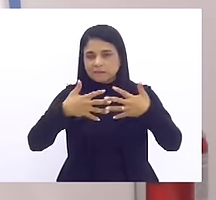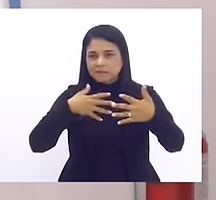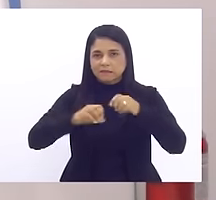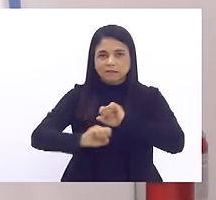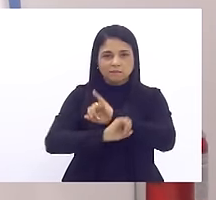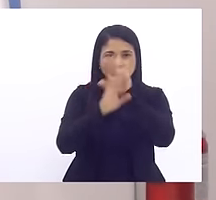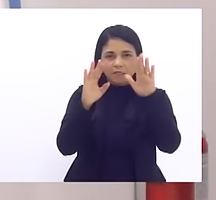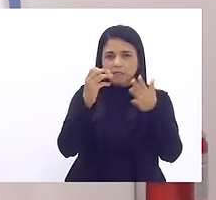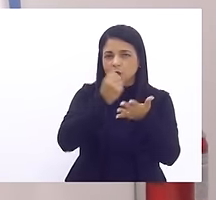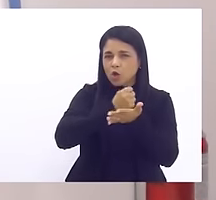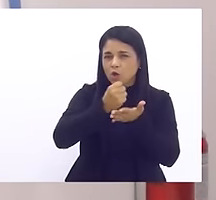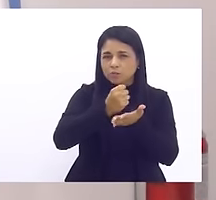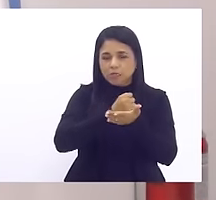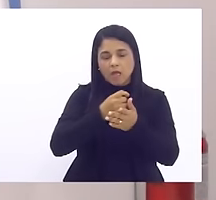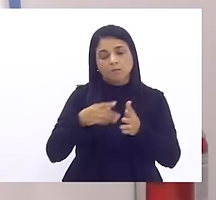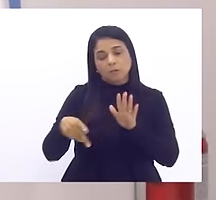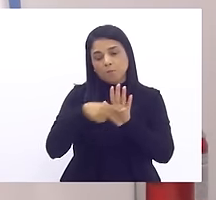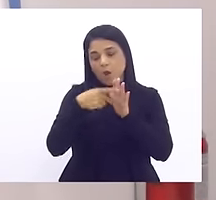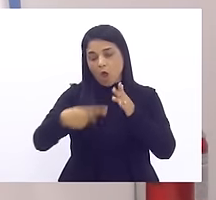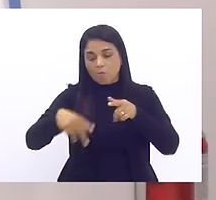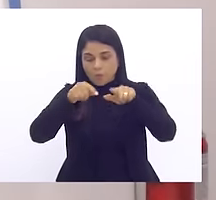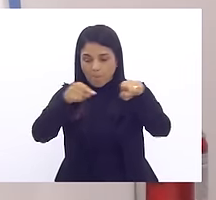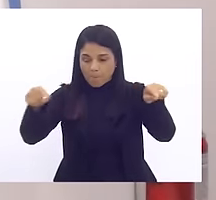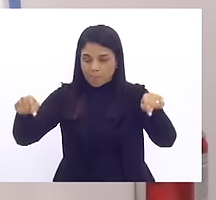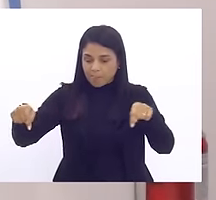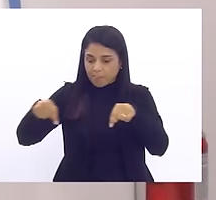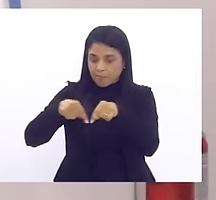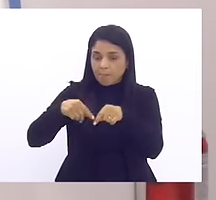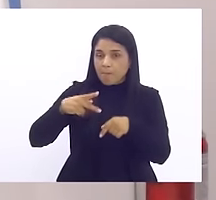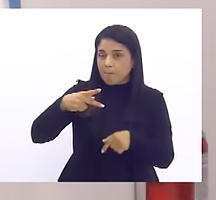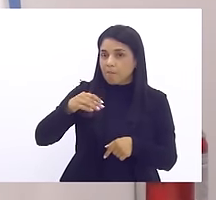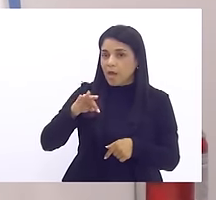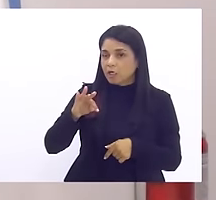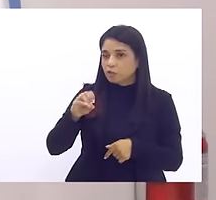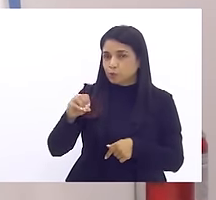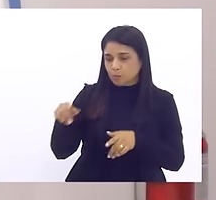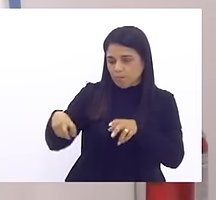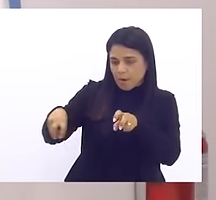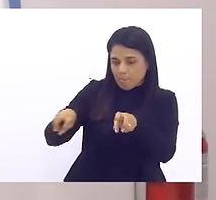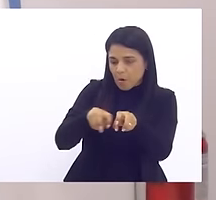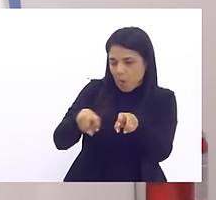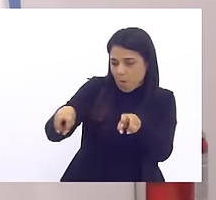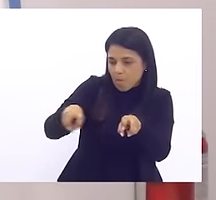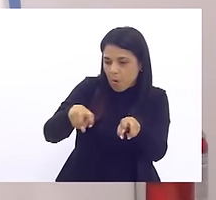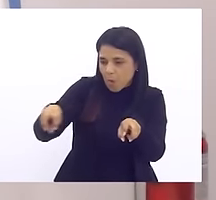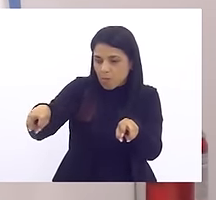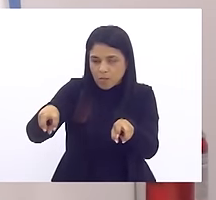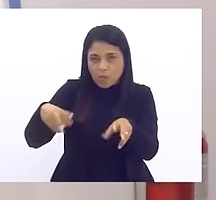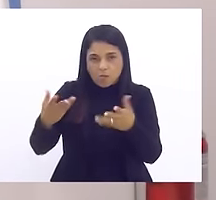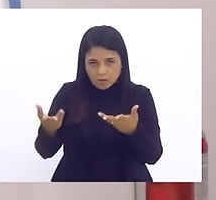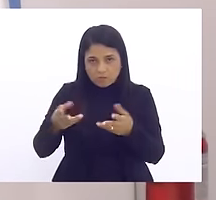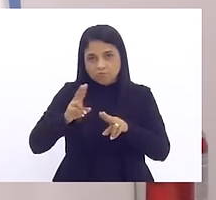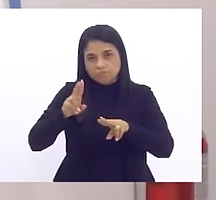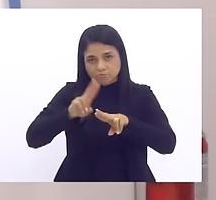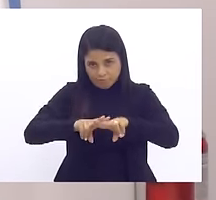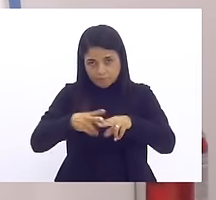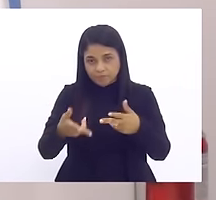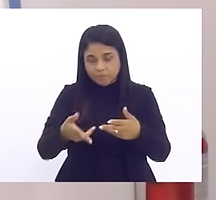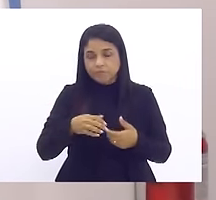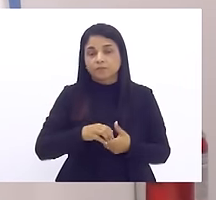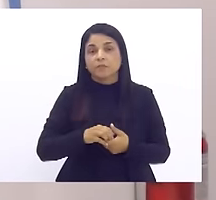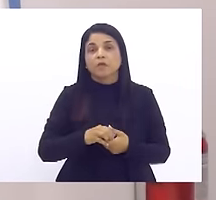contrato o seu Pátio enfim agora a minha a minha indagação é a seguinte